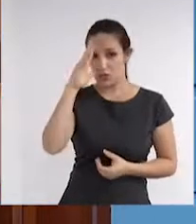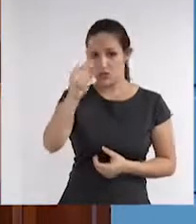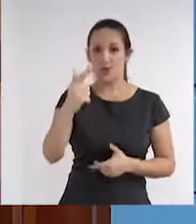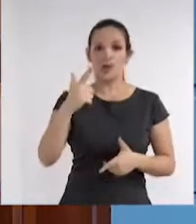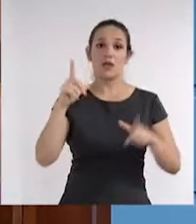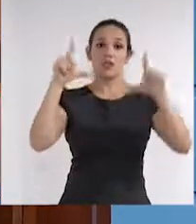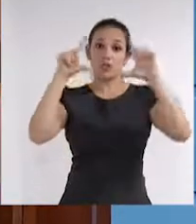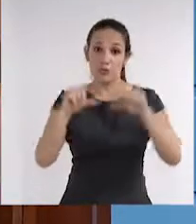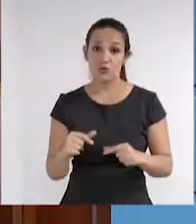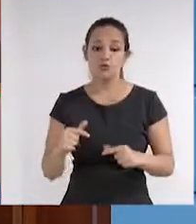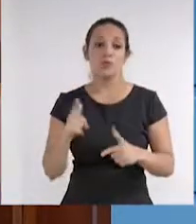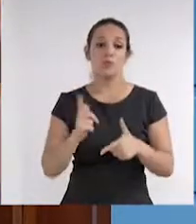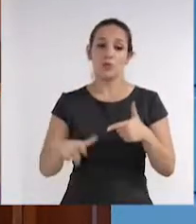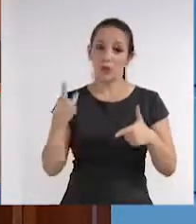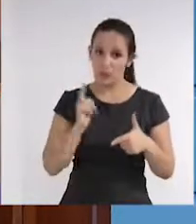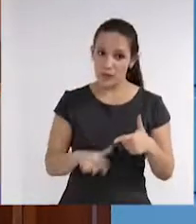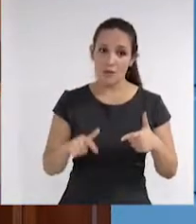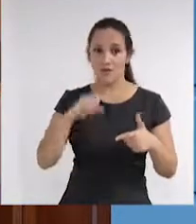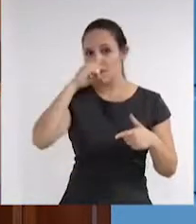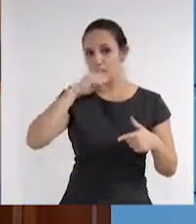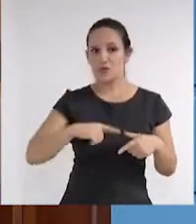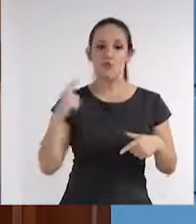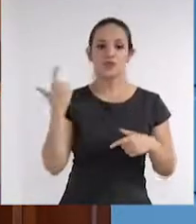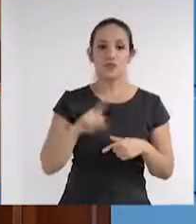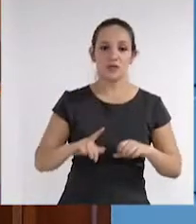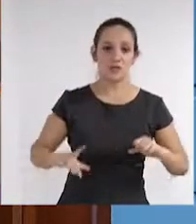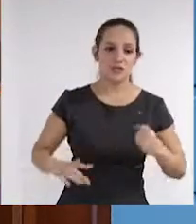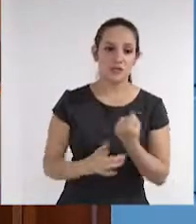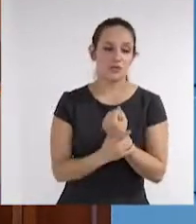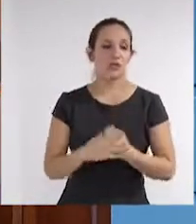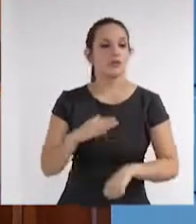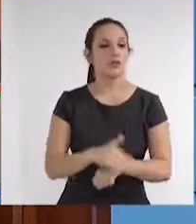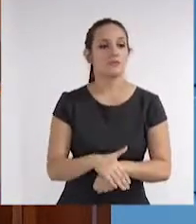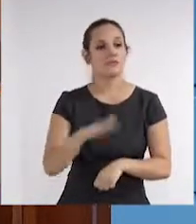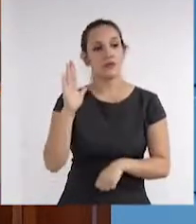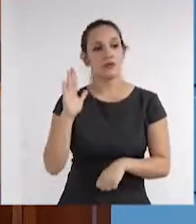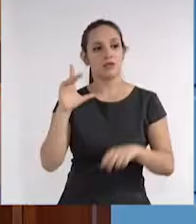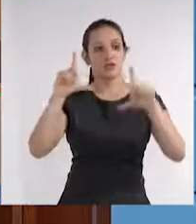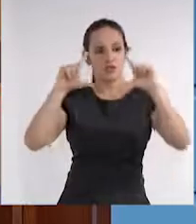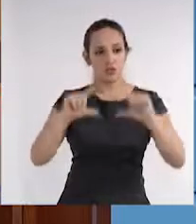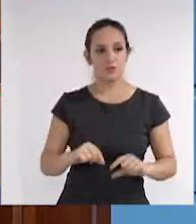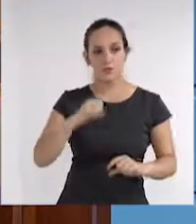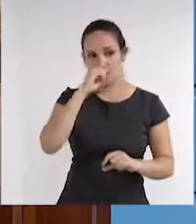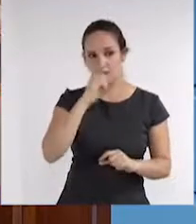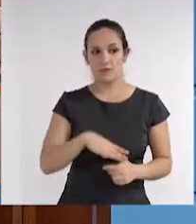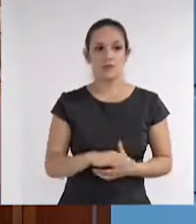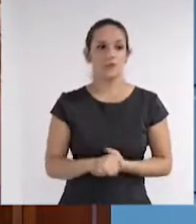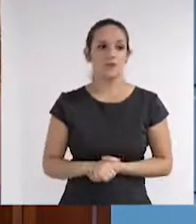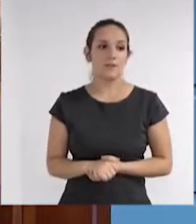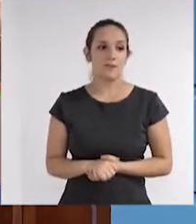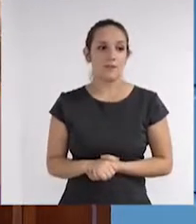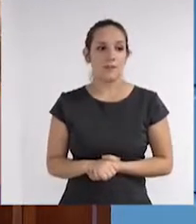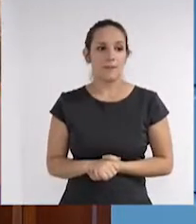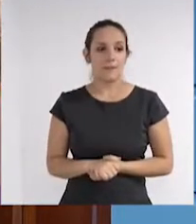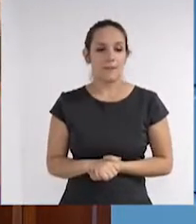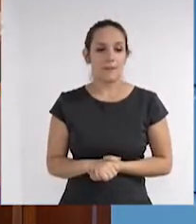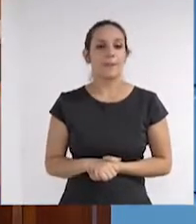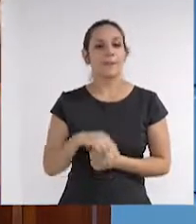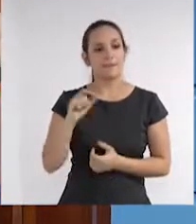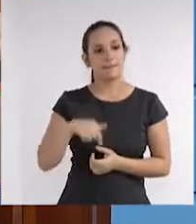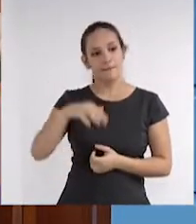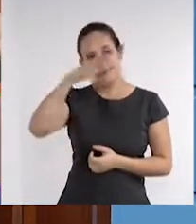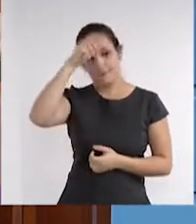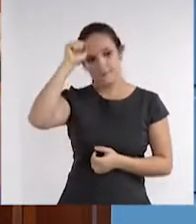medidas de segurança que possam, de fato, diminuir os índices de violência aqui no